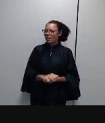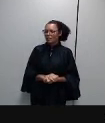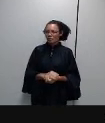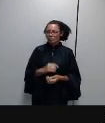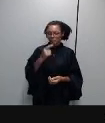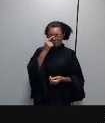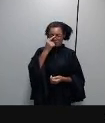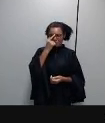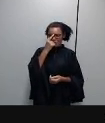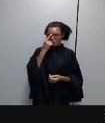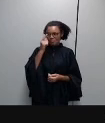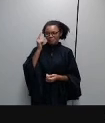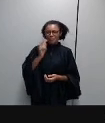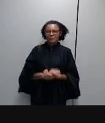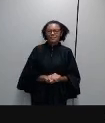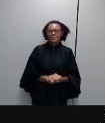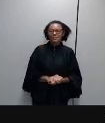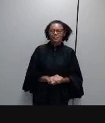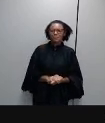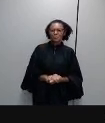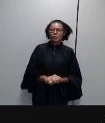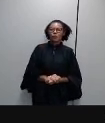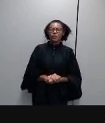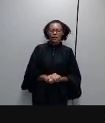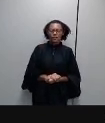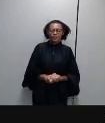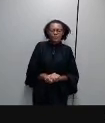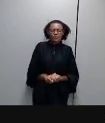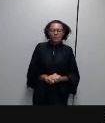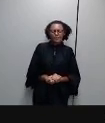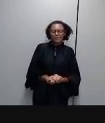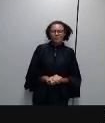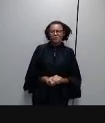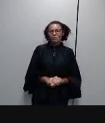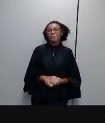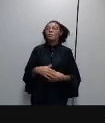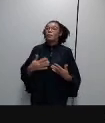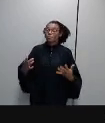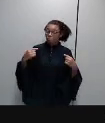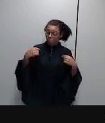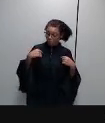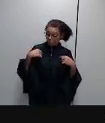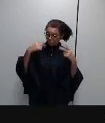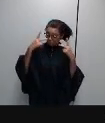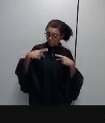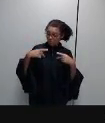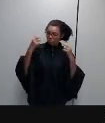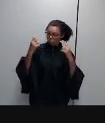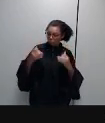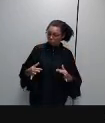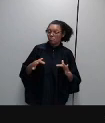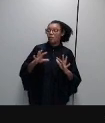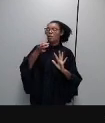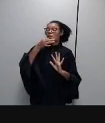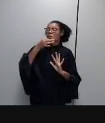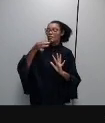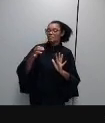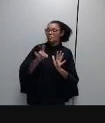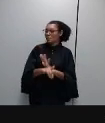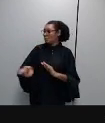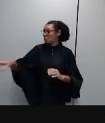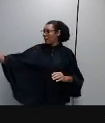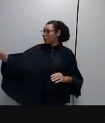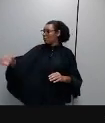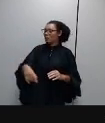miopia perceptiva de que andares a questão então paradinho essa questão não tem complexidade sabe por quê